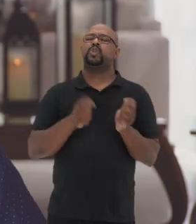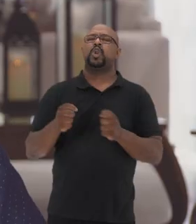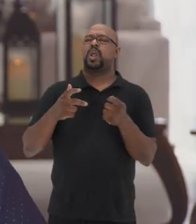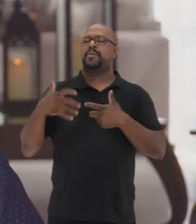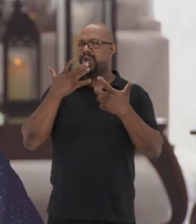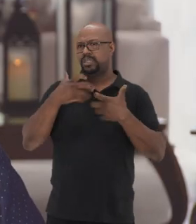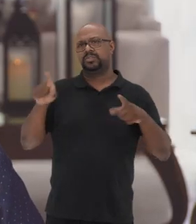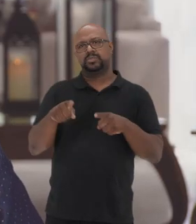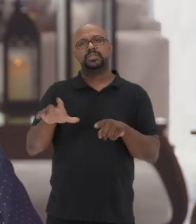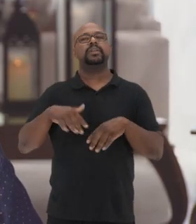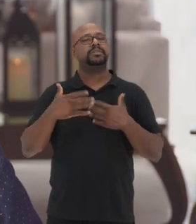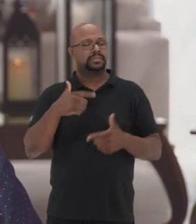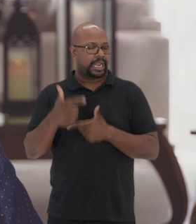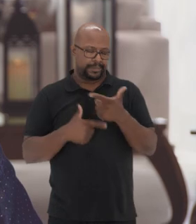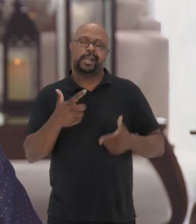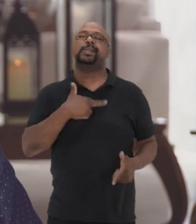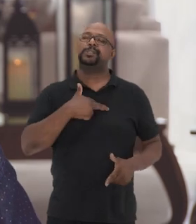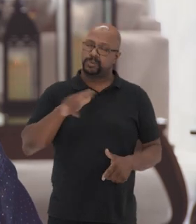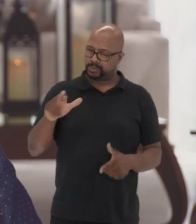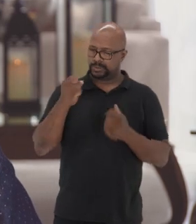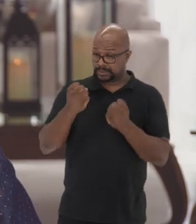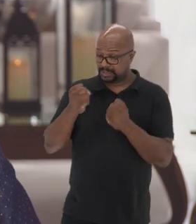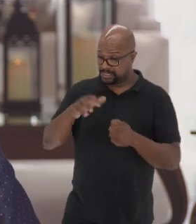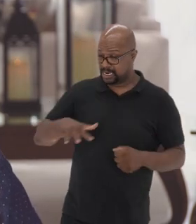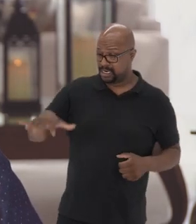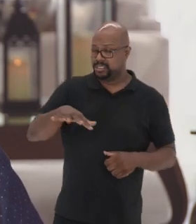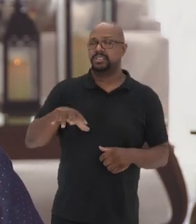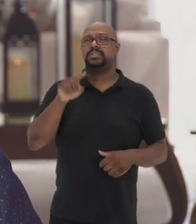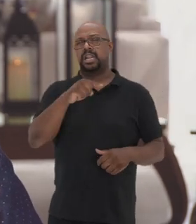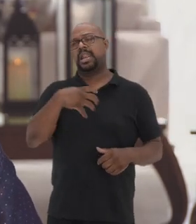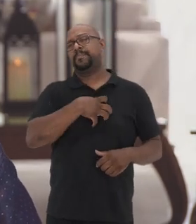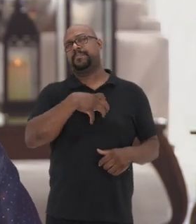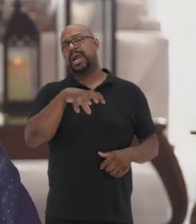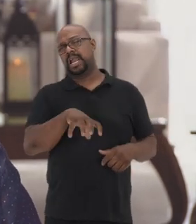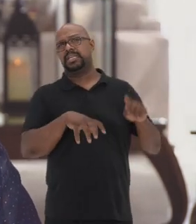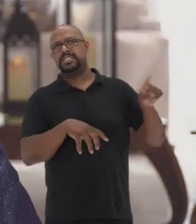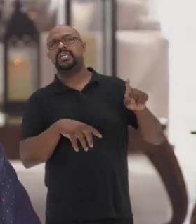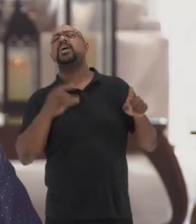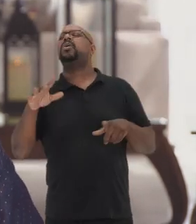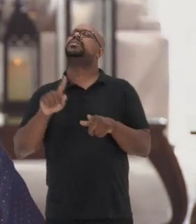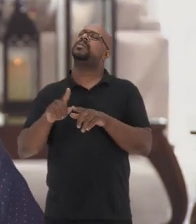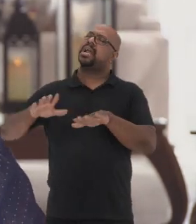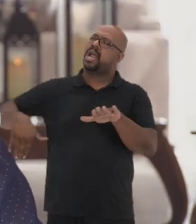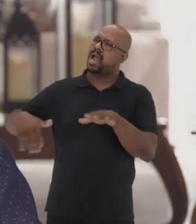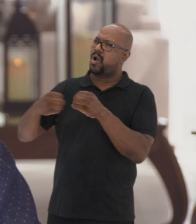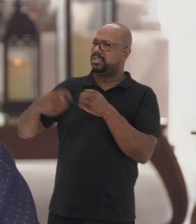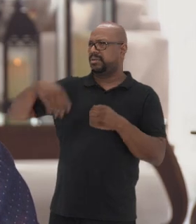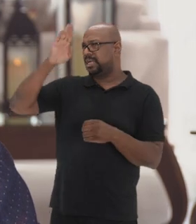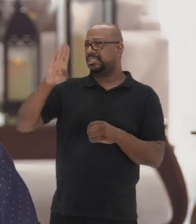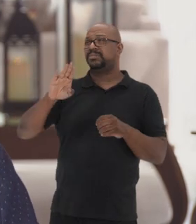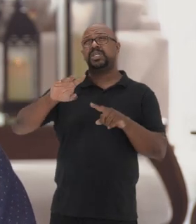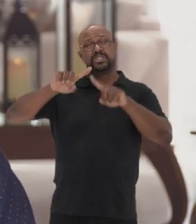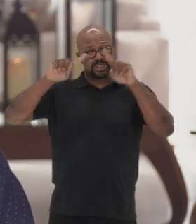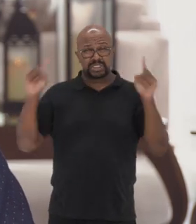apesar do trabalho religioso intenso na região do recôncavo baiano em outros pontos da Costa Brasileira o clima geral